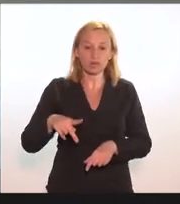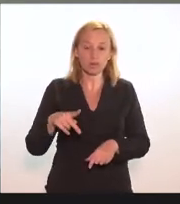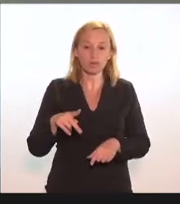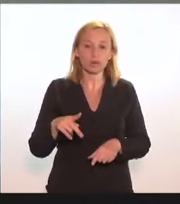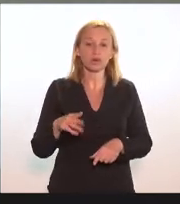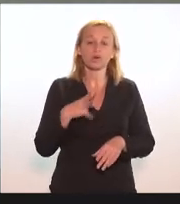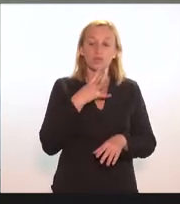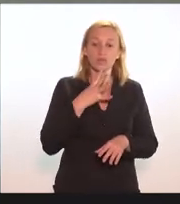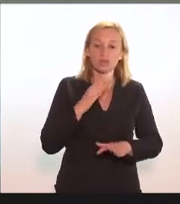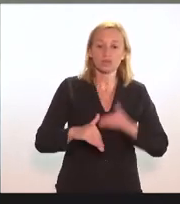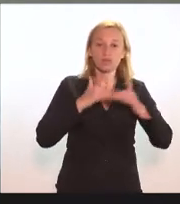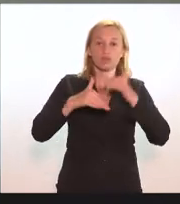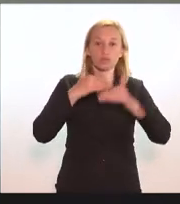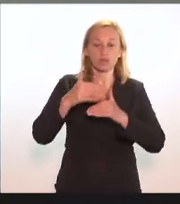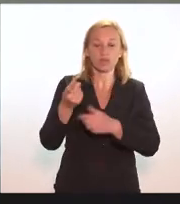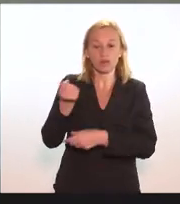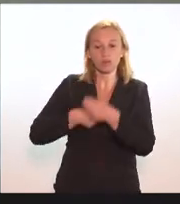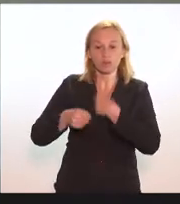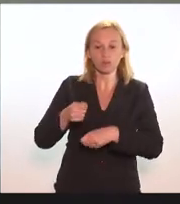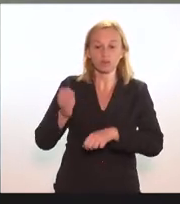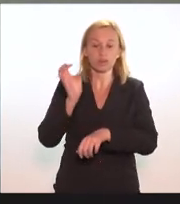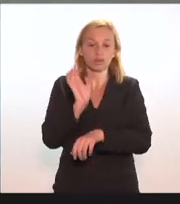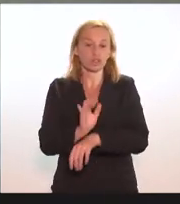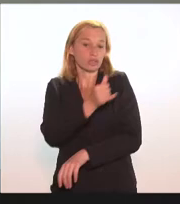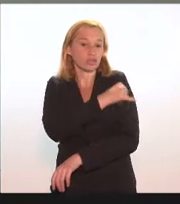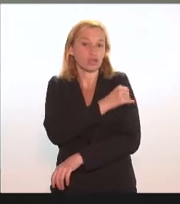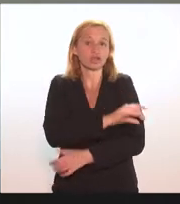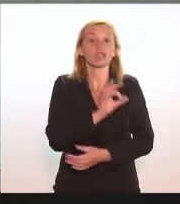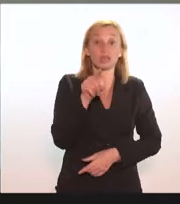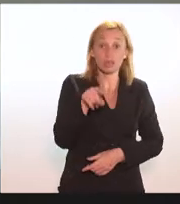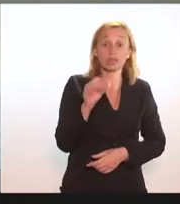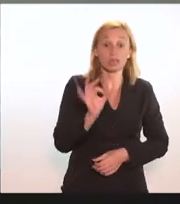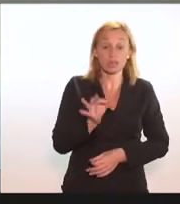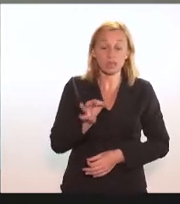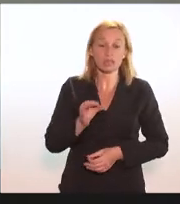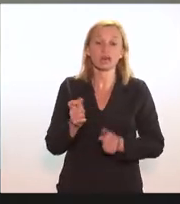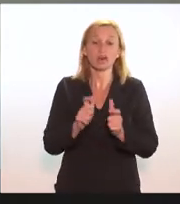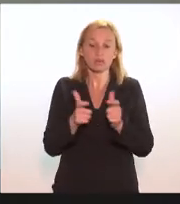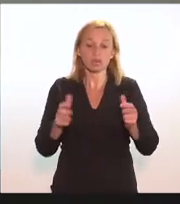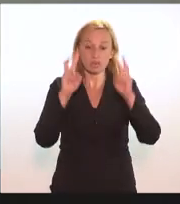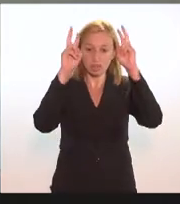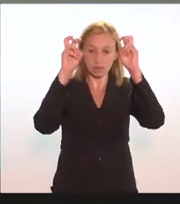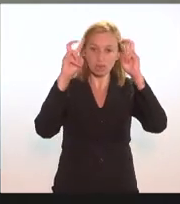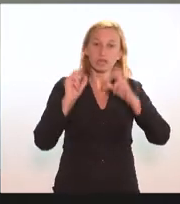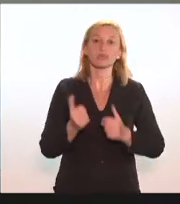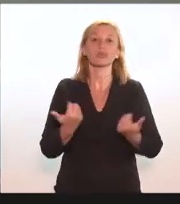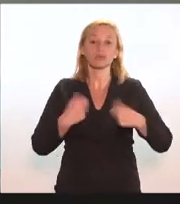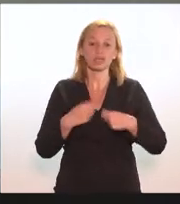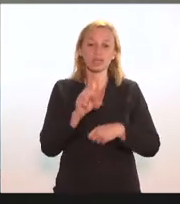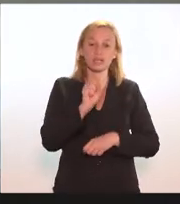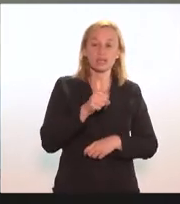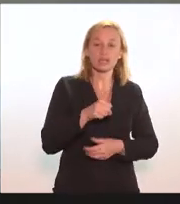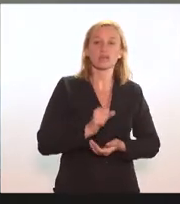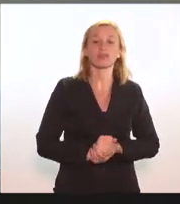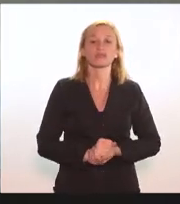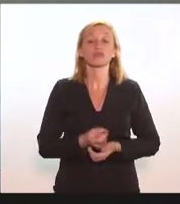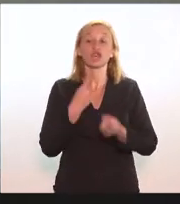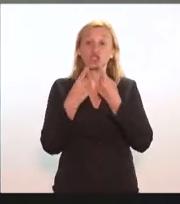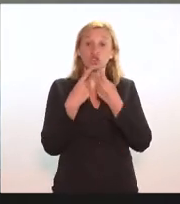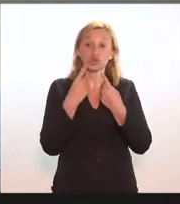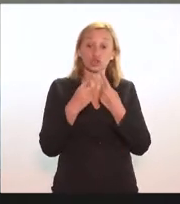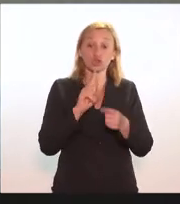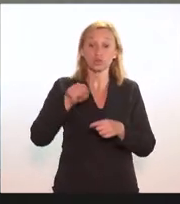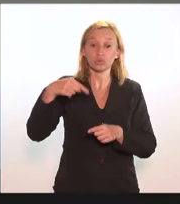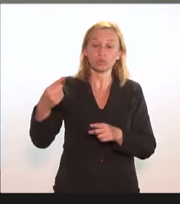de desenvolvimento econômico no Estado do Rio de Janeiro. Então, esse definitivamente é um grande tema que a gente precisa colocar em discussão no